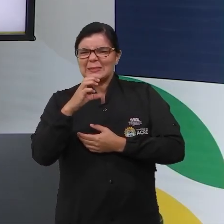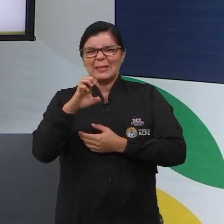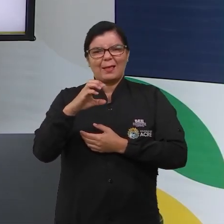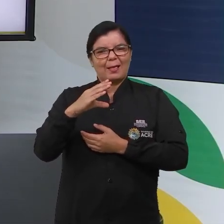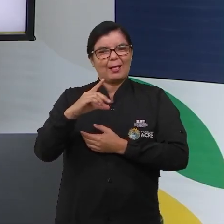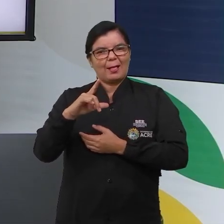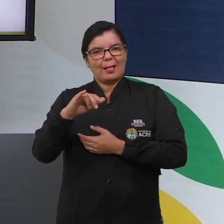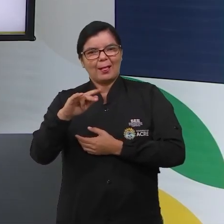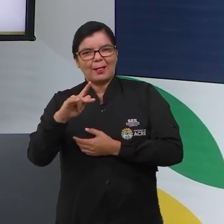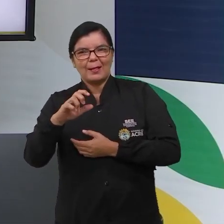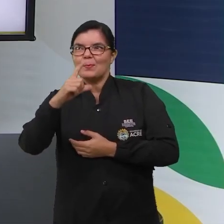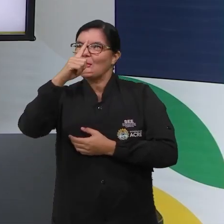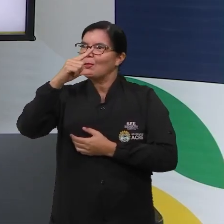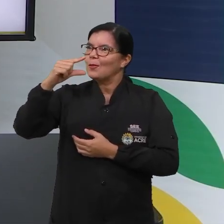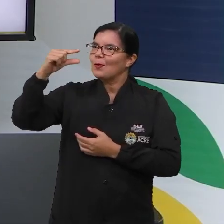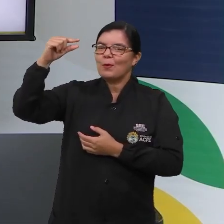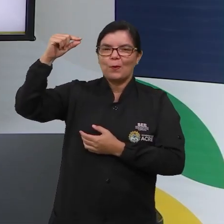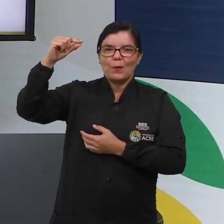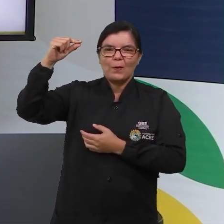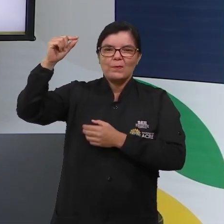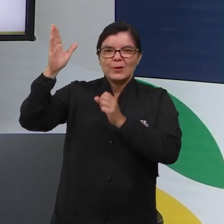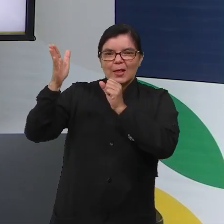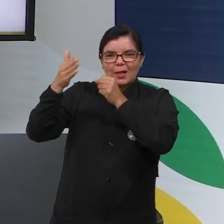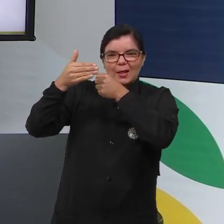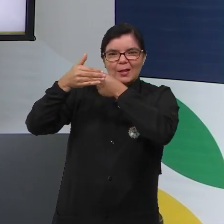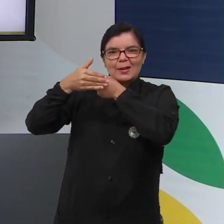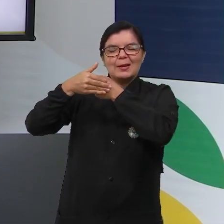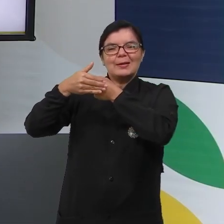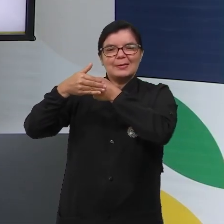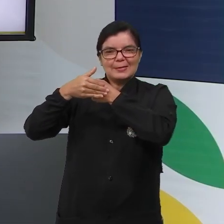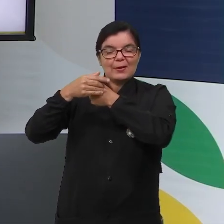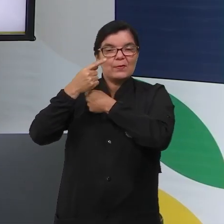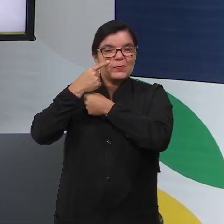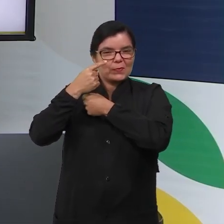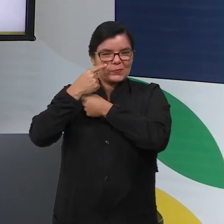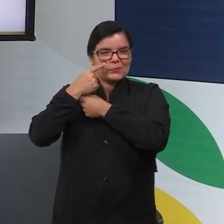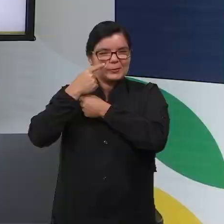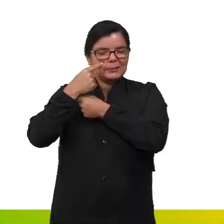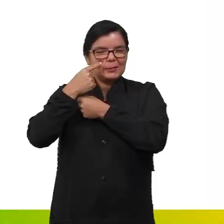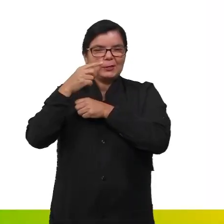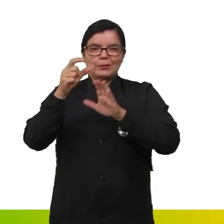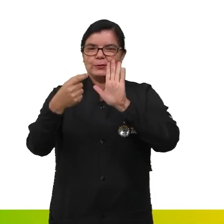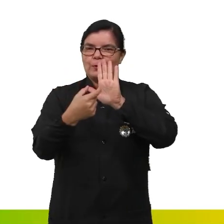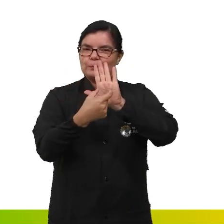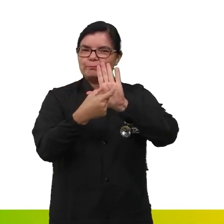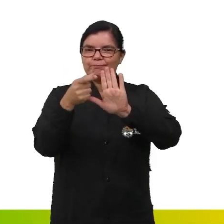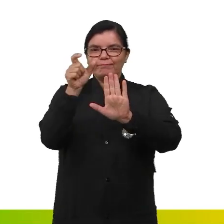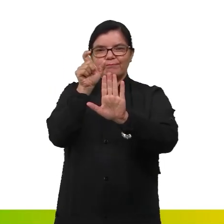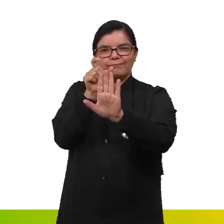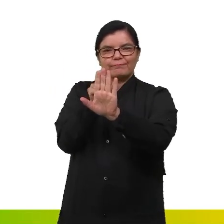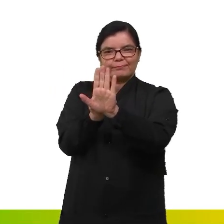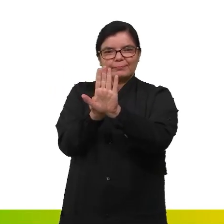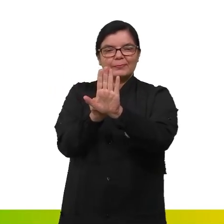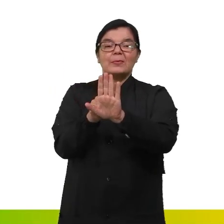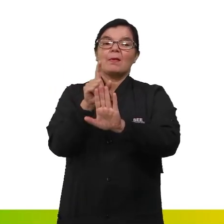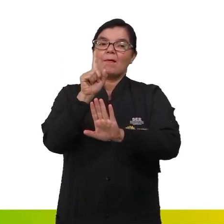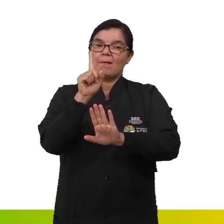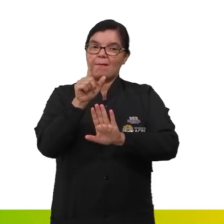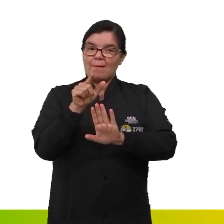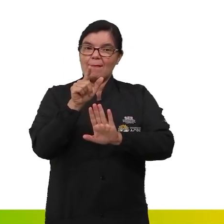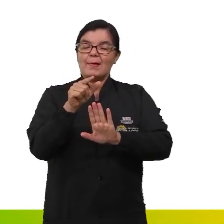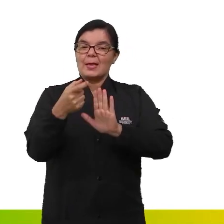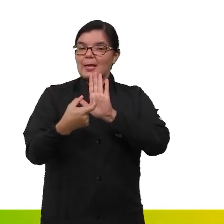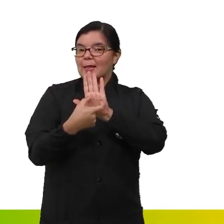eclipse lunar? A lua não fica escondida ali? Vamos ver o que é a elipse? Olha só comigo aí na tela. Ela é